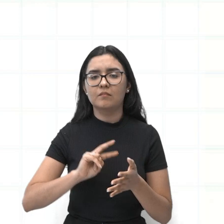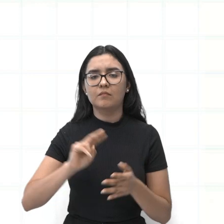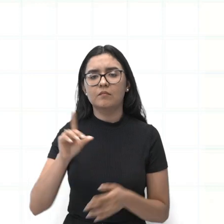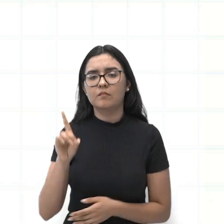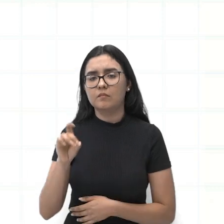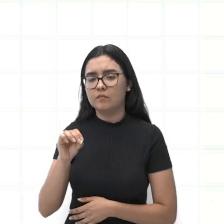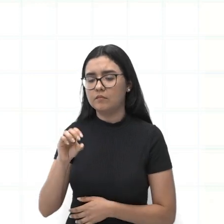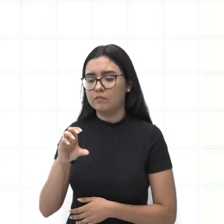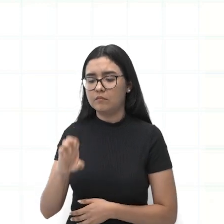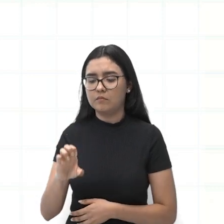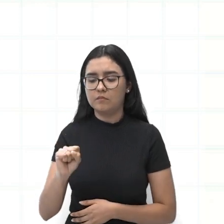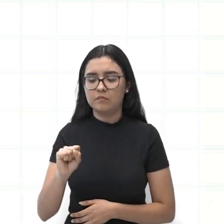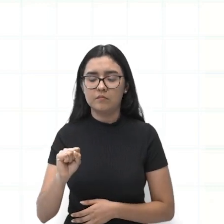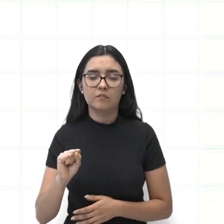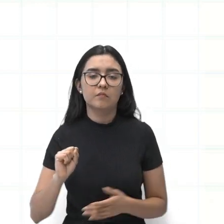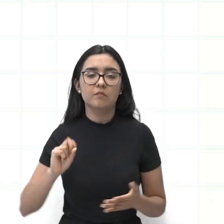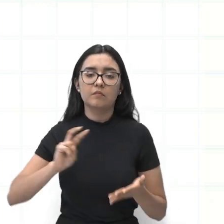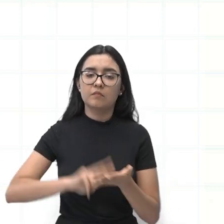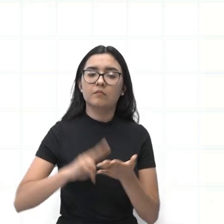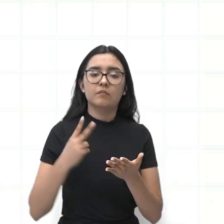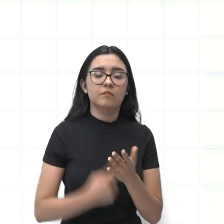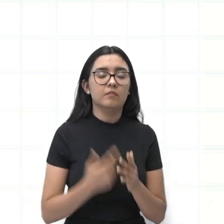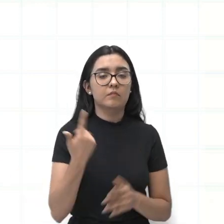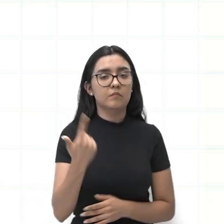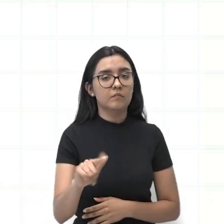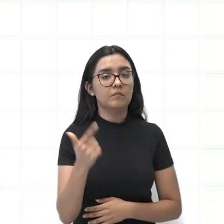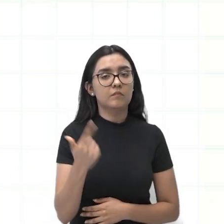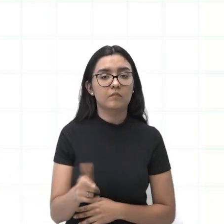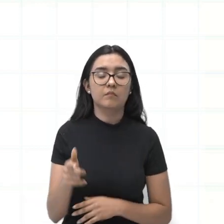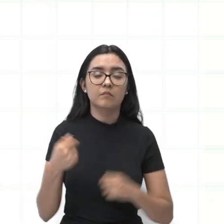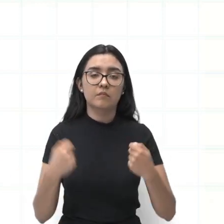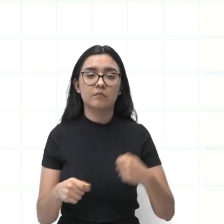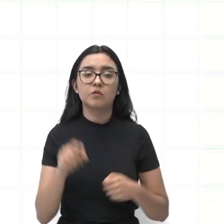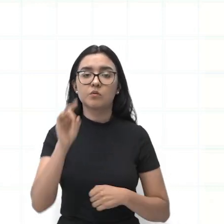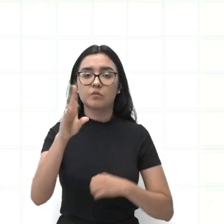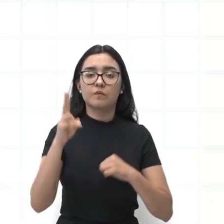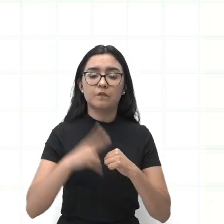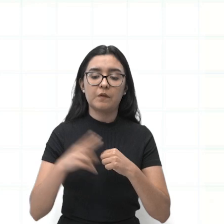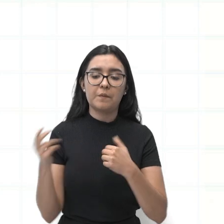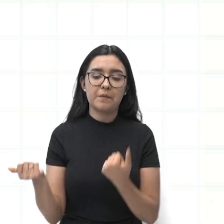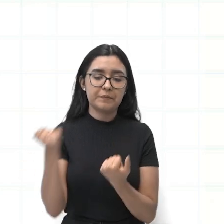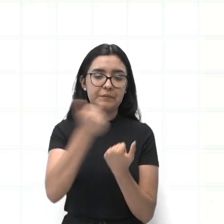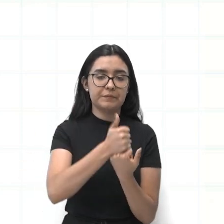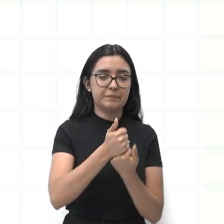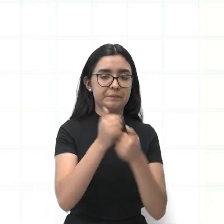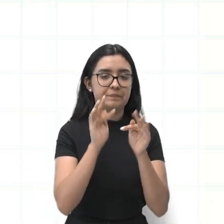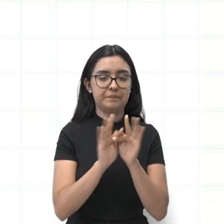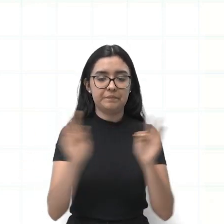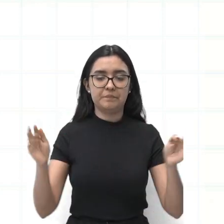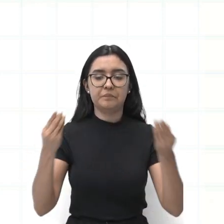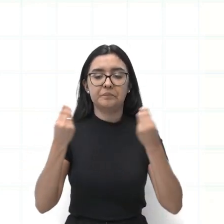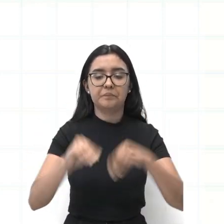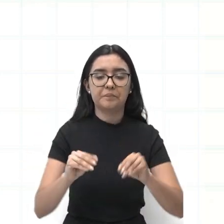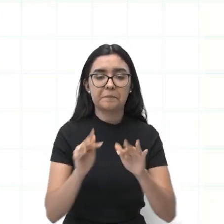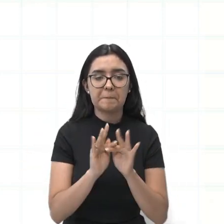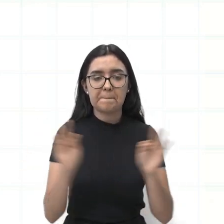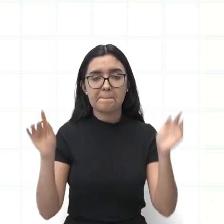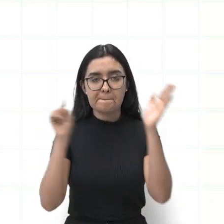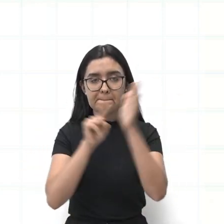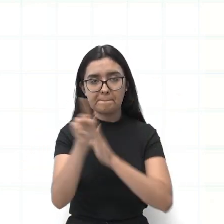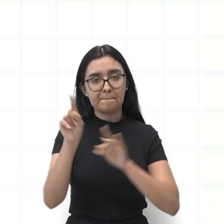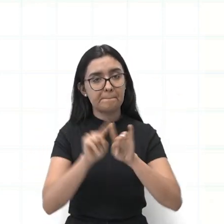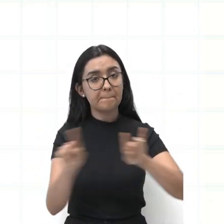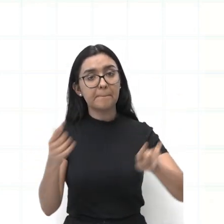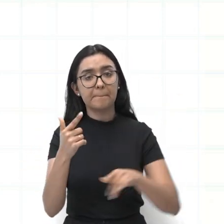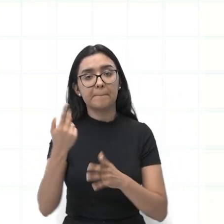minha construção que eu acabei de falar o does, porque ele é um verbo auxiliar, ele precisa estar ali para fazer a pergunta,